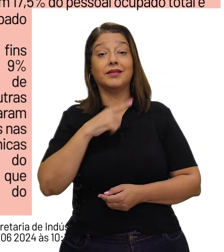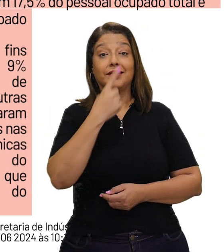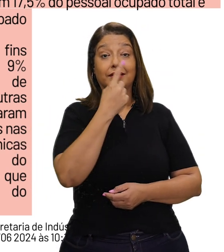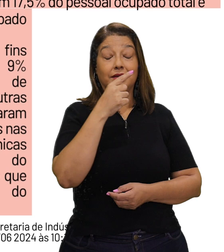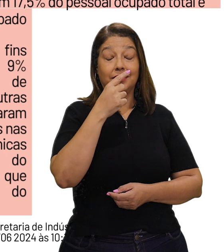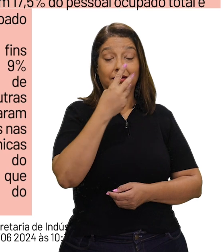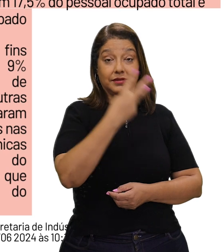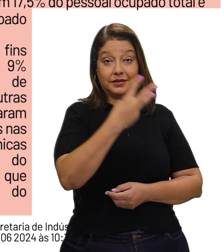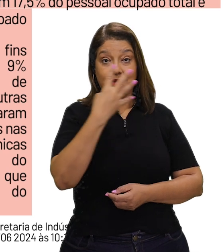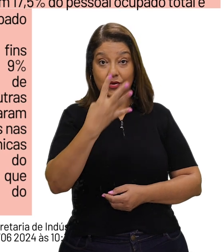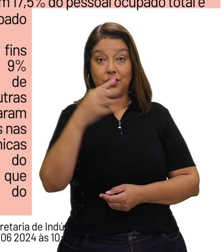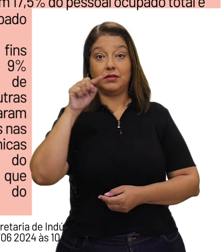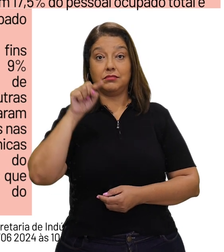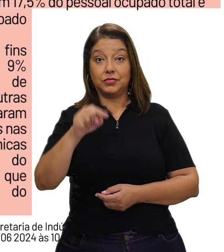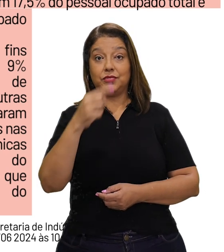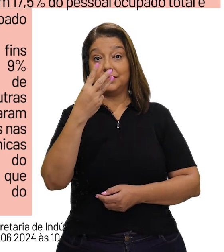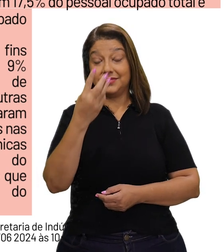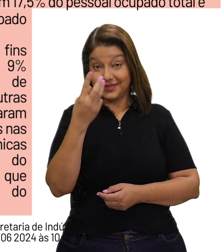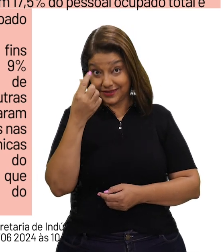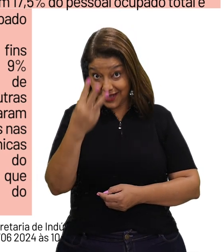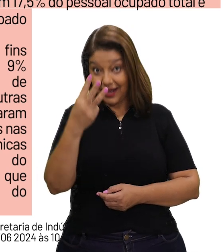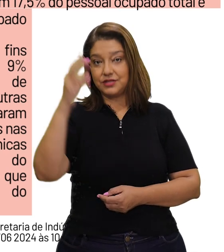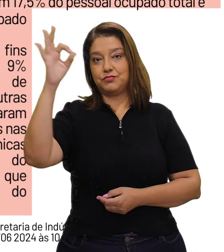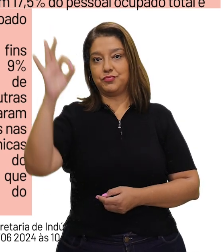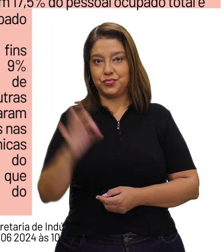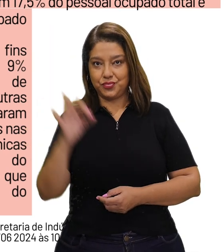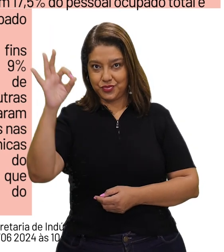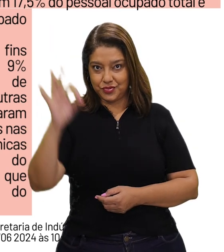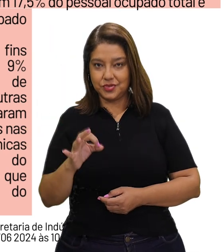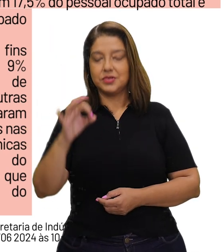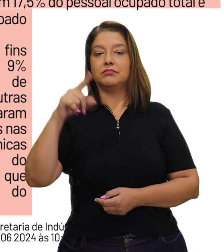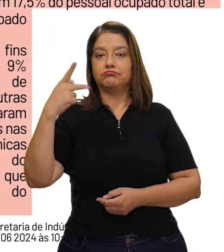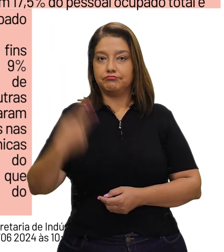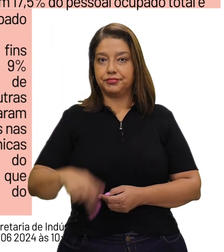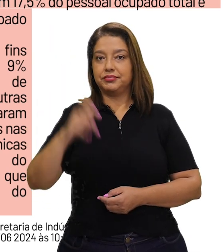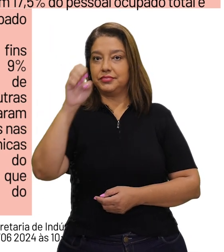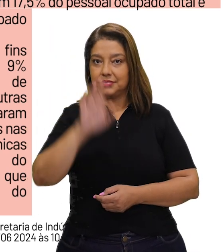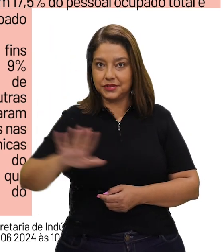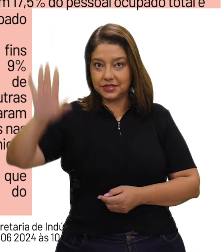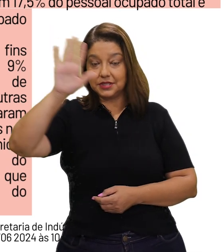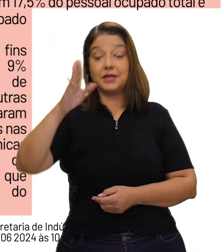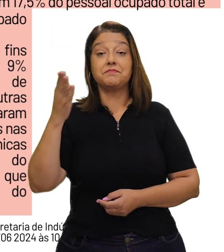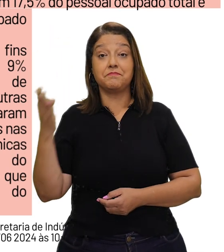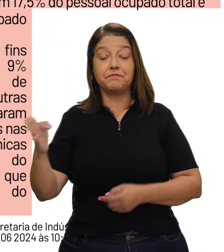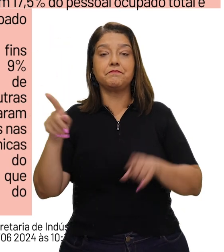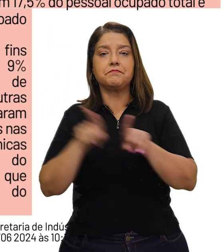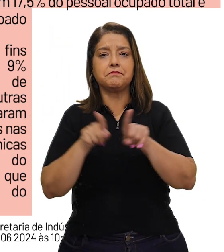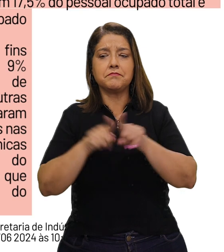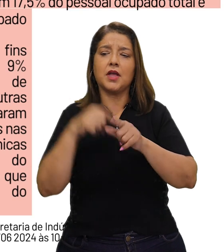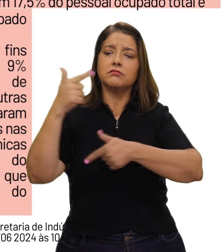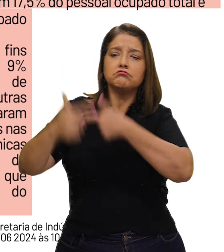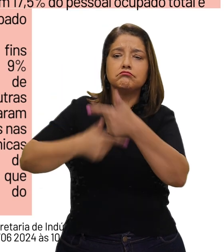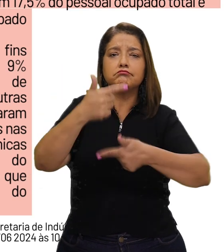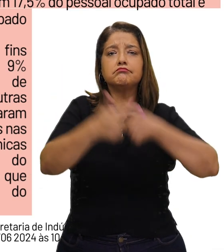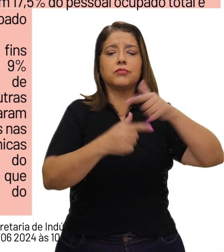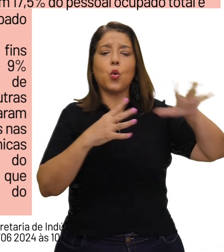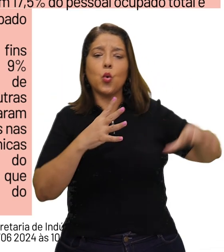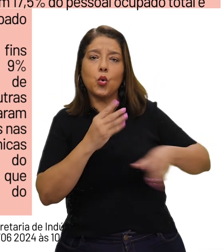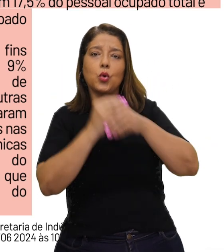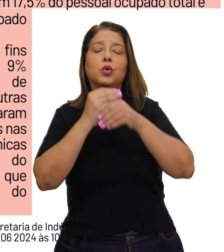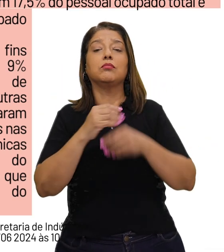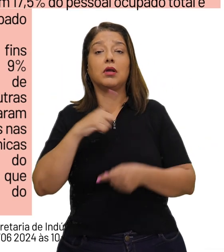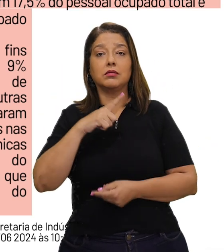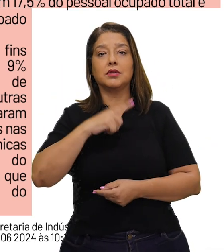34,3% do total do estado. Atividades administrativas e serviços complementares é a segunda